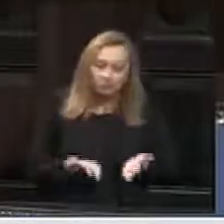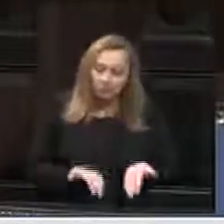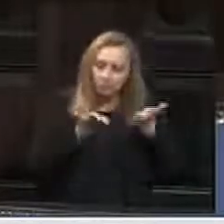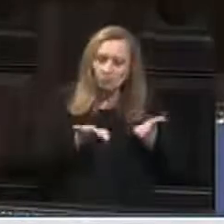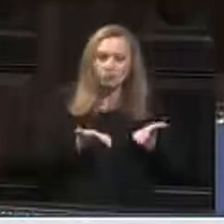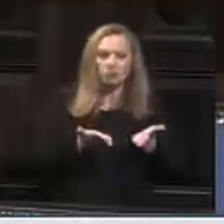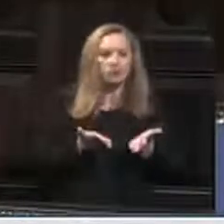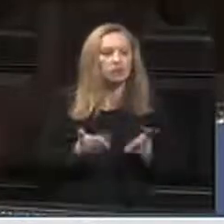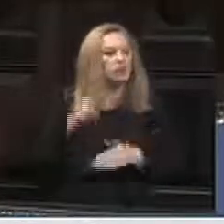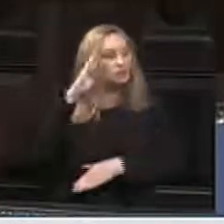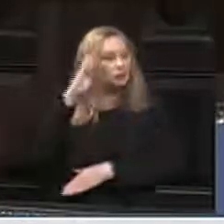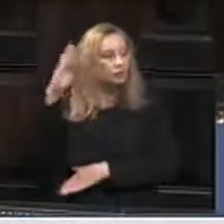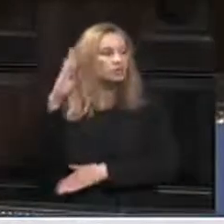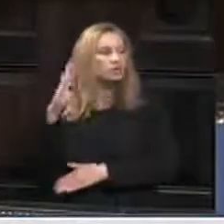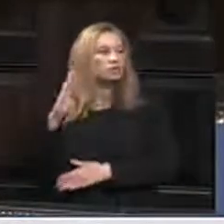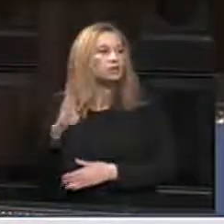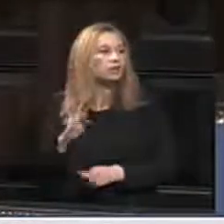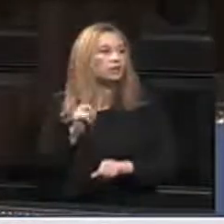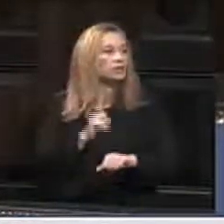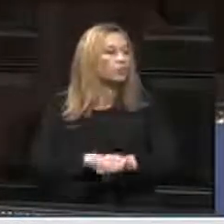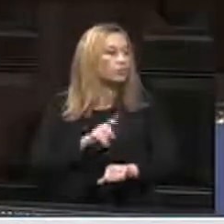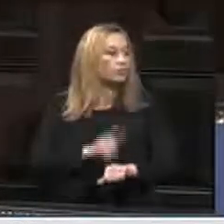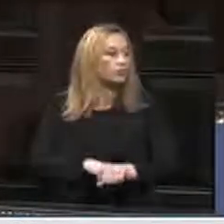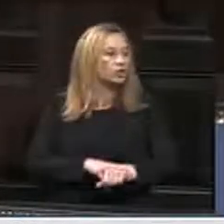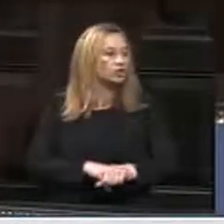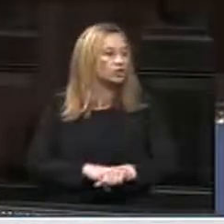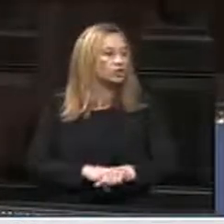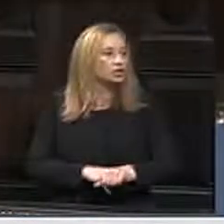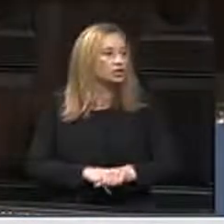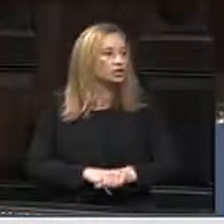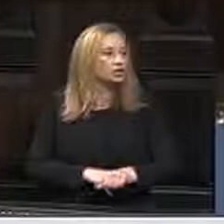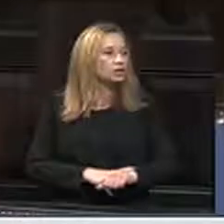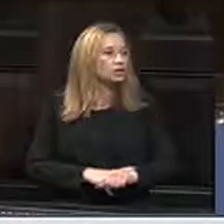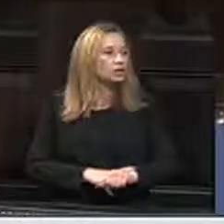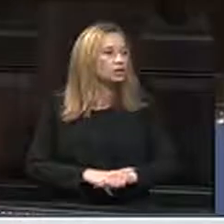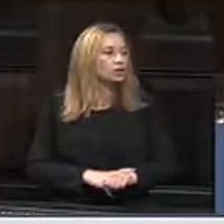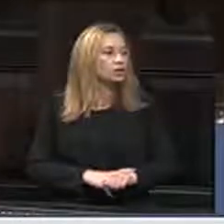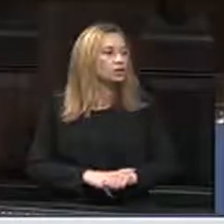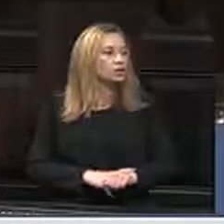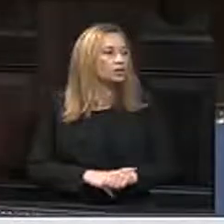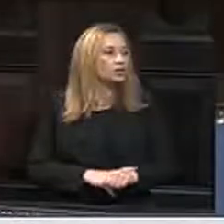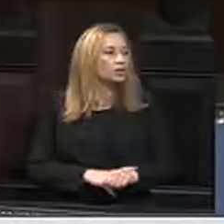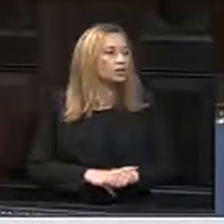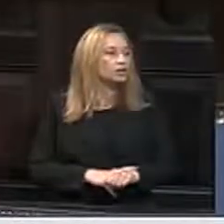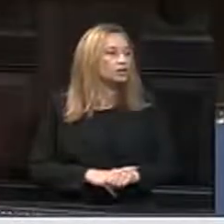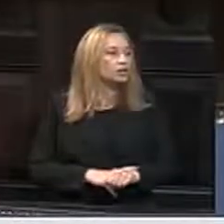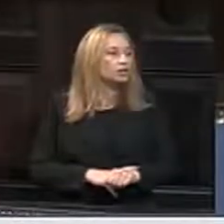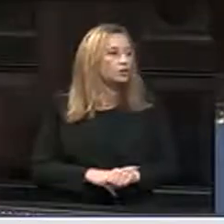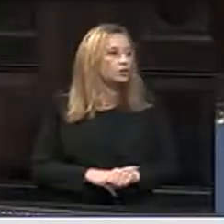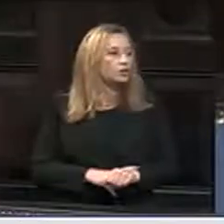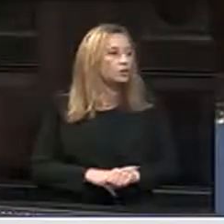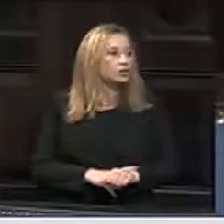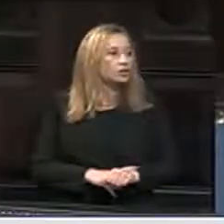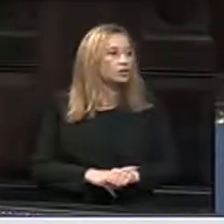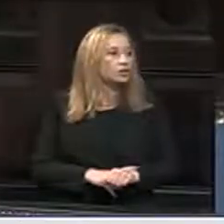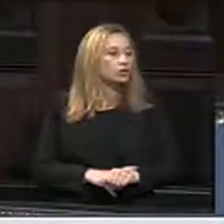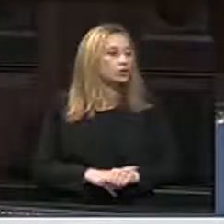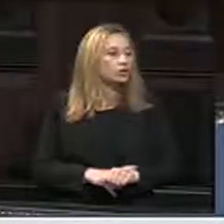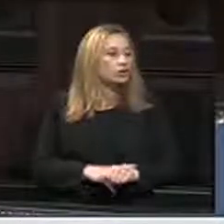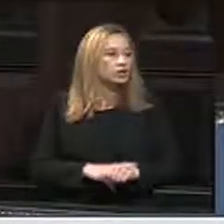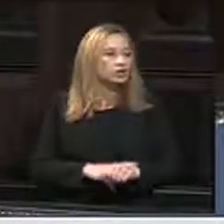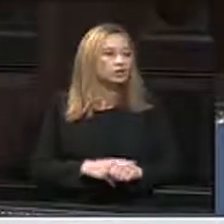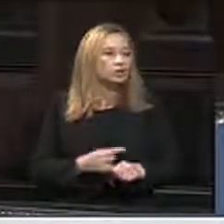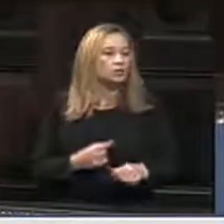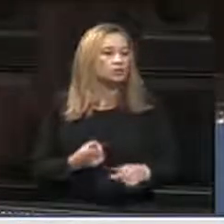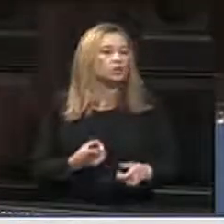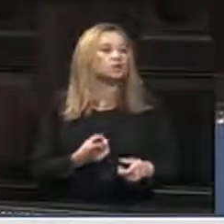de, principalmente neste momento, onde procura-se ou insinua-se na criminalização da arte,